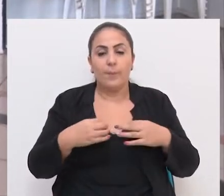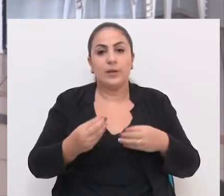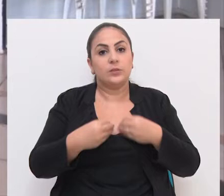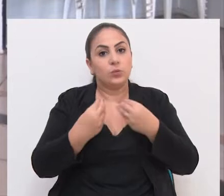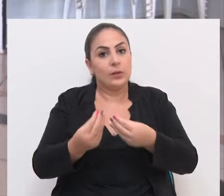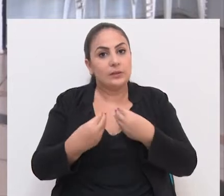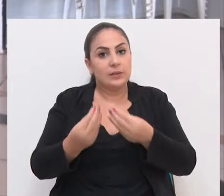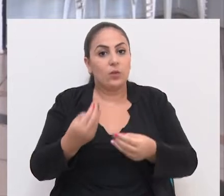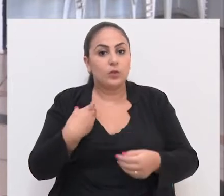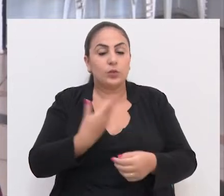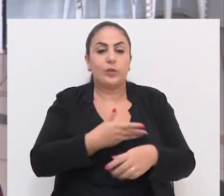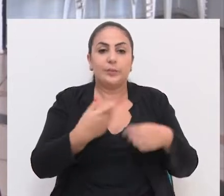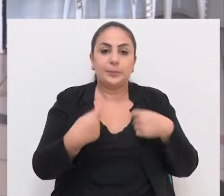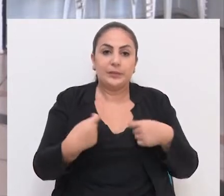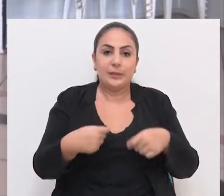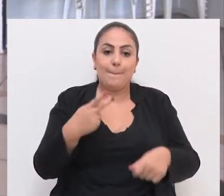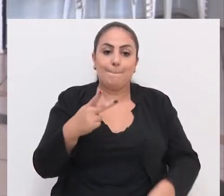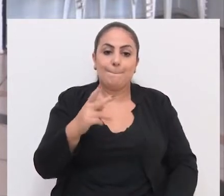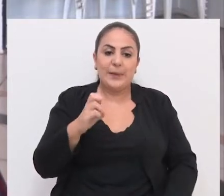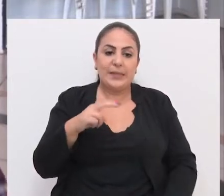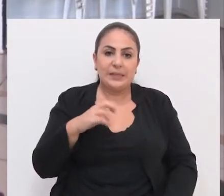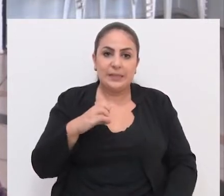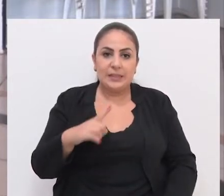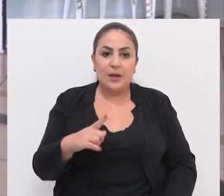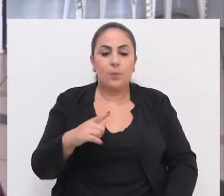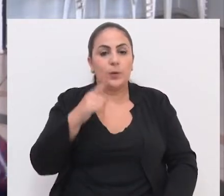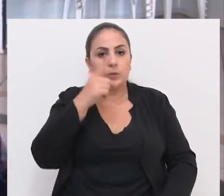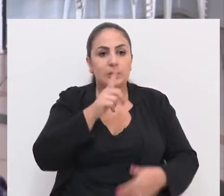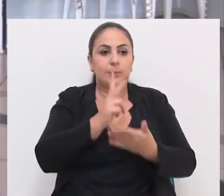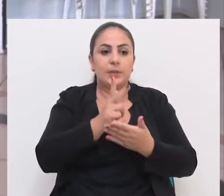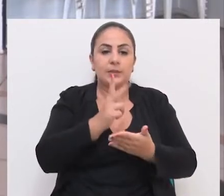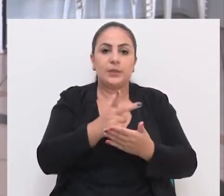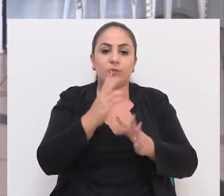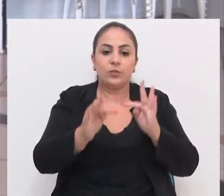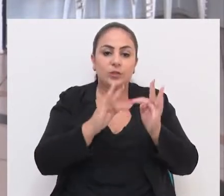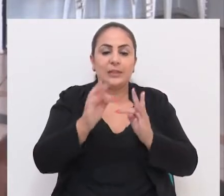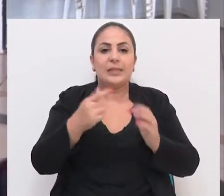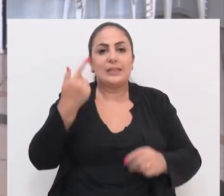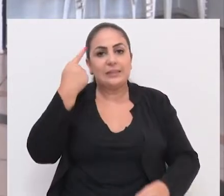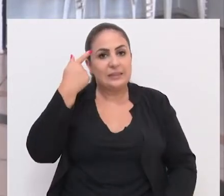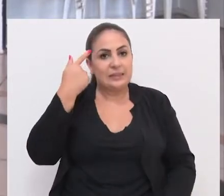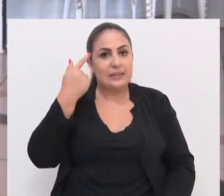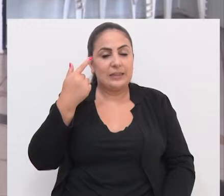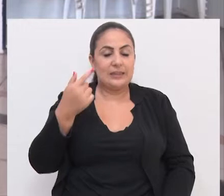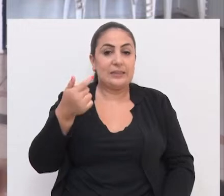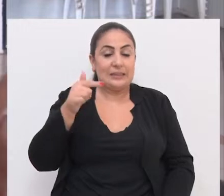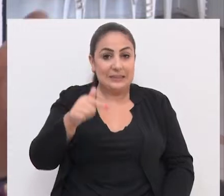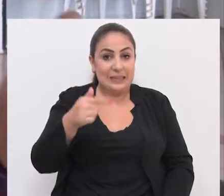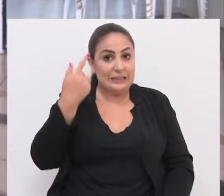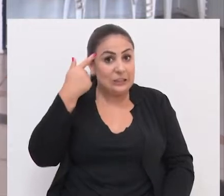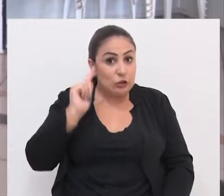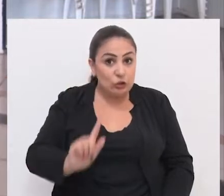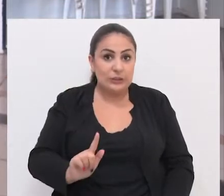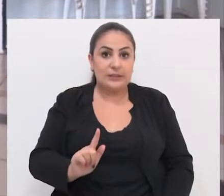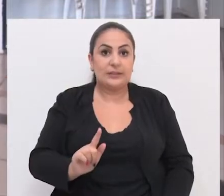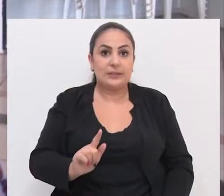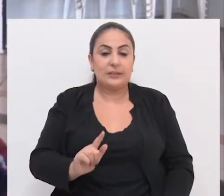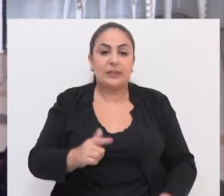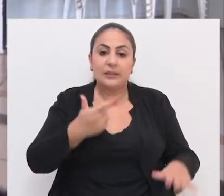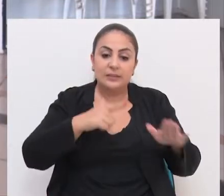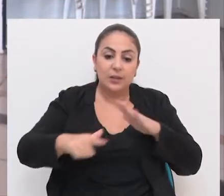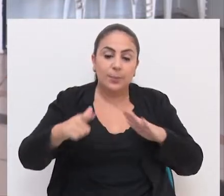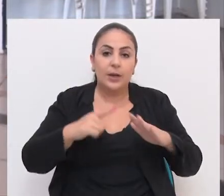com doações que precisamos na Peniel para manter isso aqui funcionando 7 dias por semana, 30 dias por